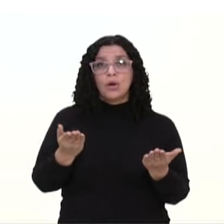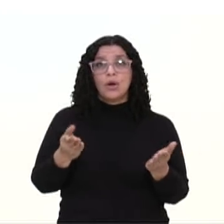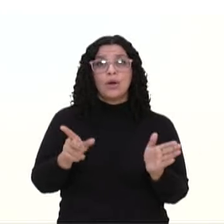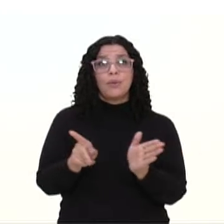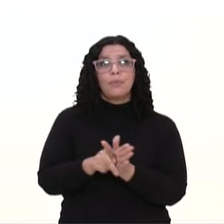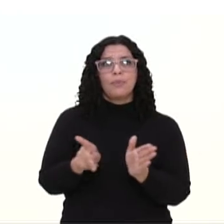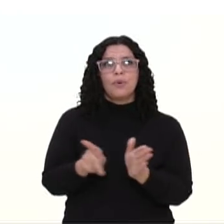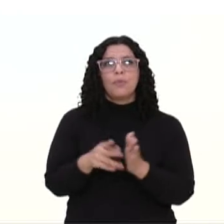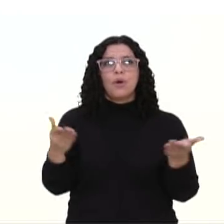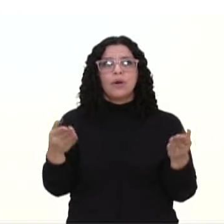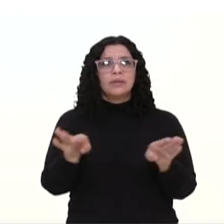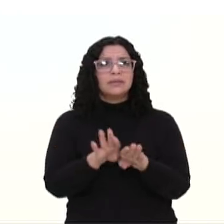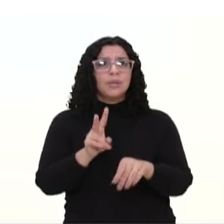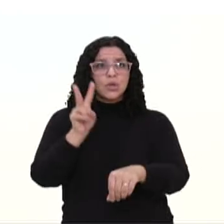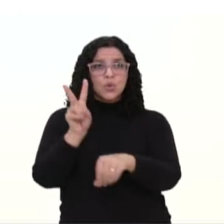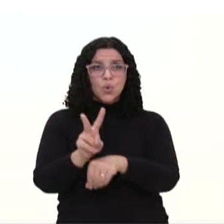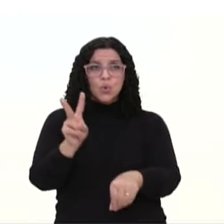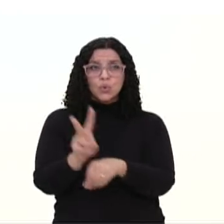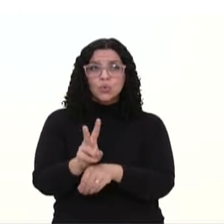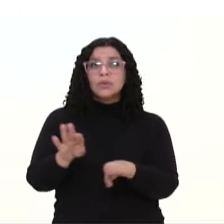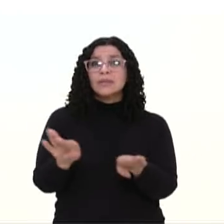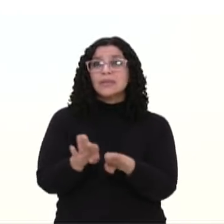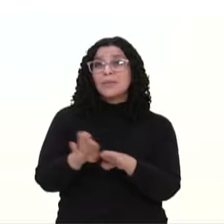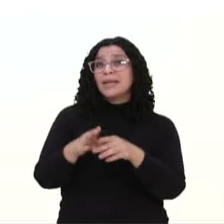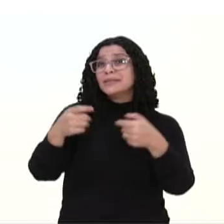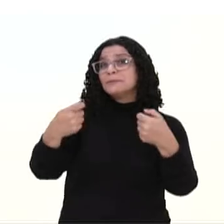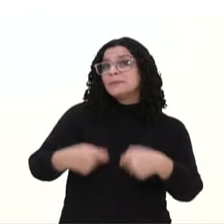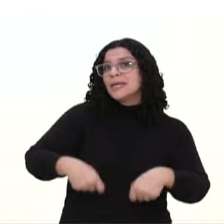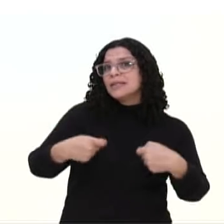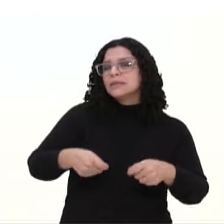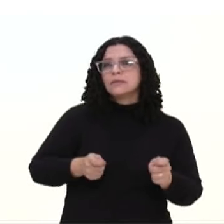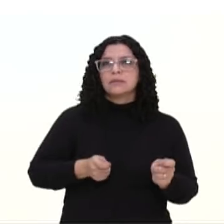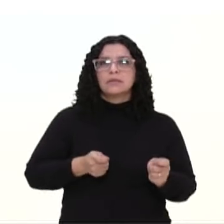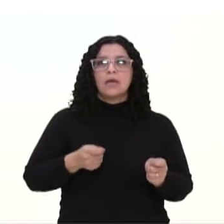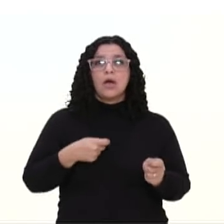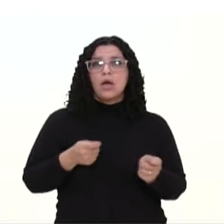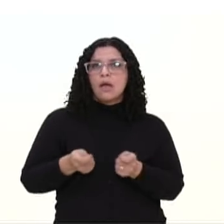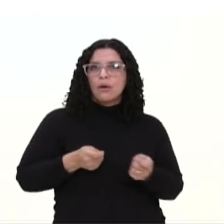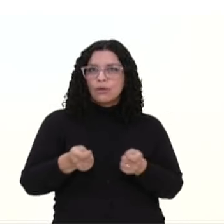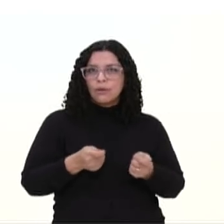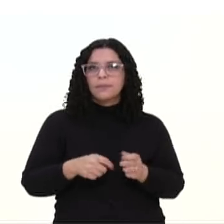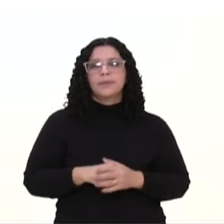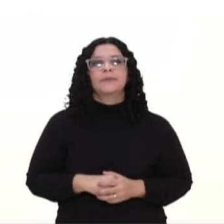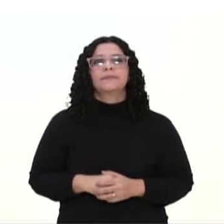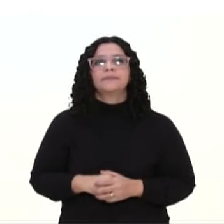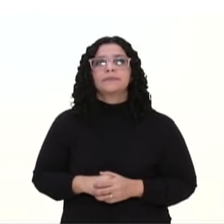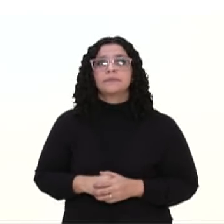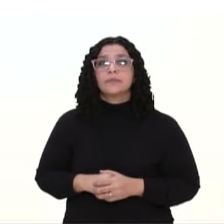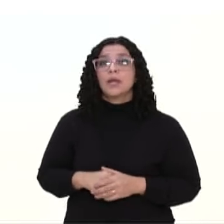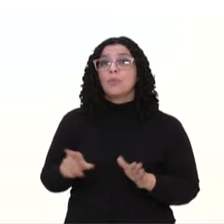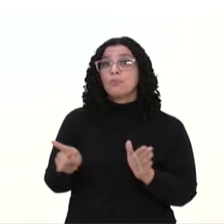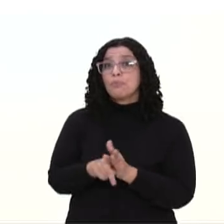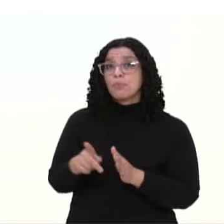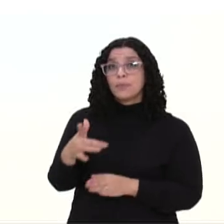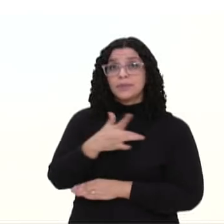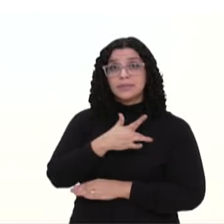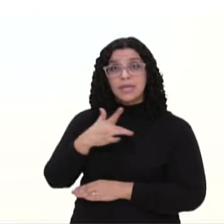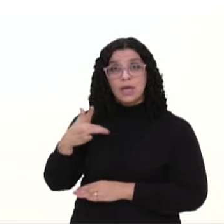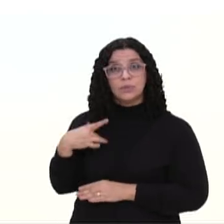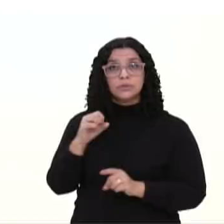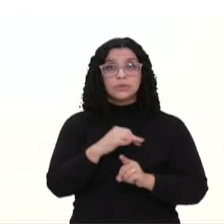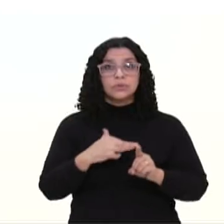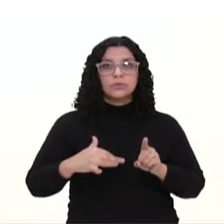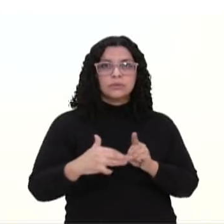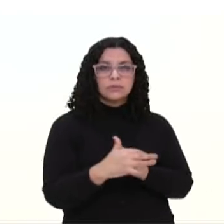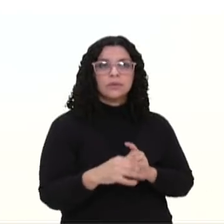imperativos de sua proteção e as necessidades de ordem econômica, sanitária e